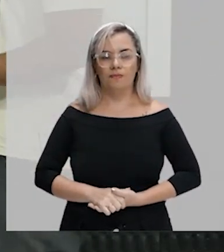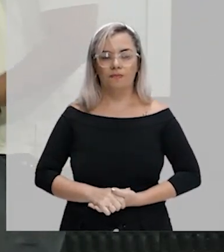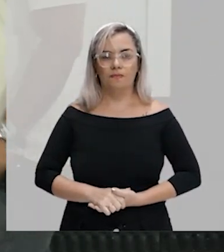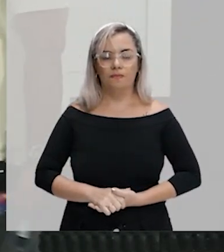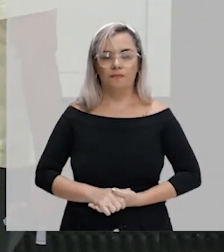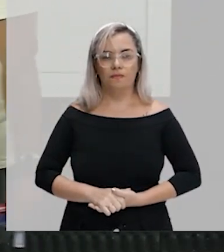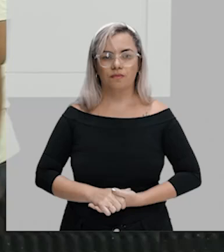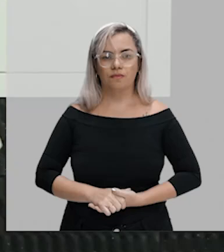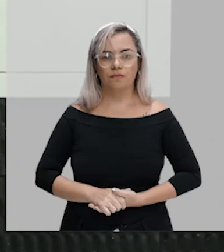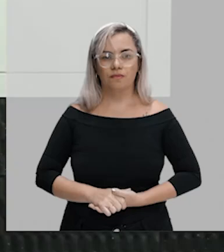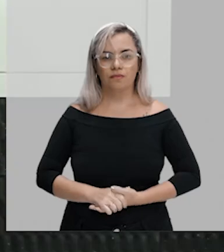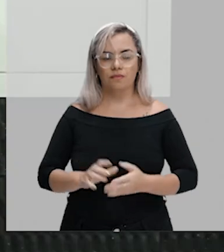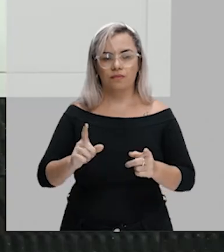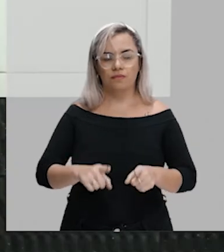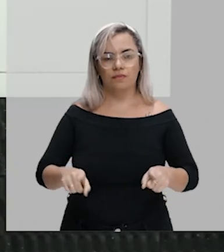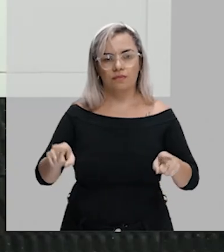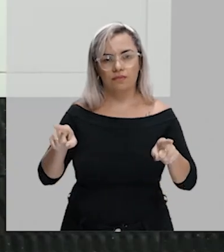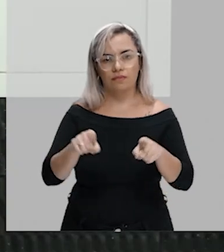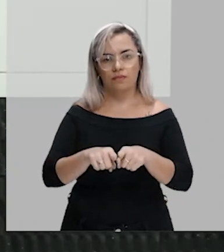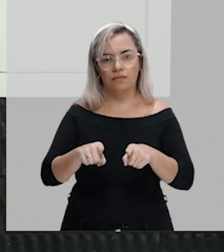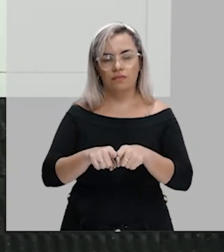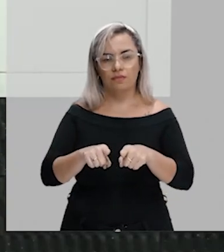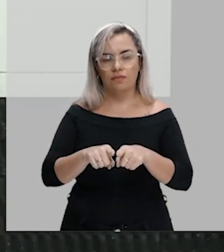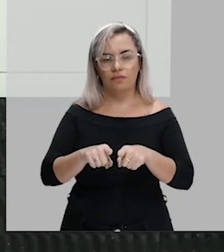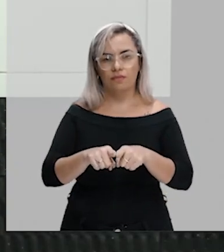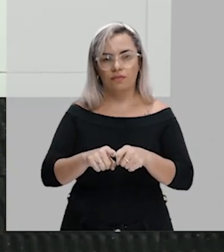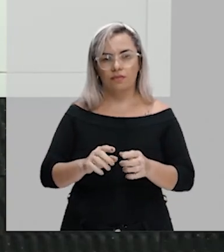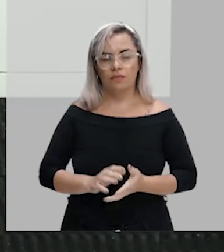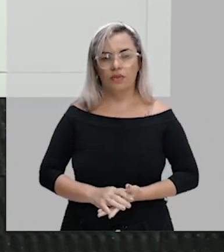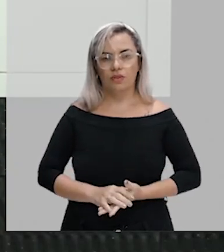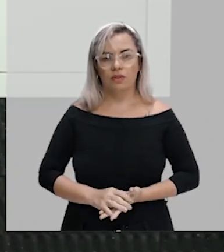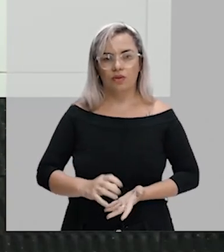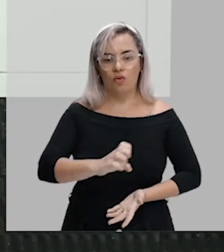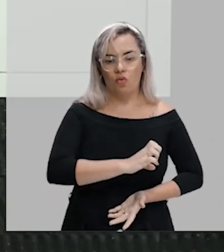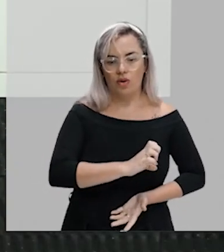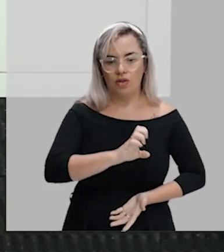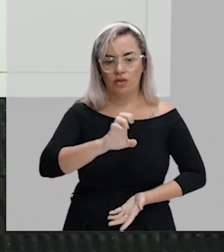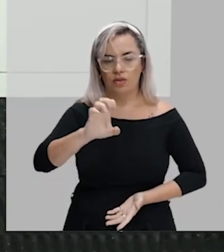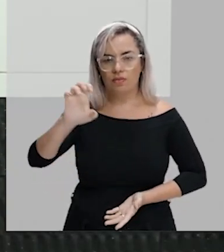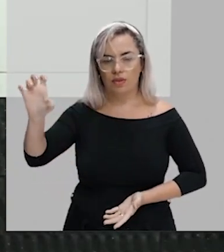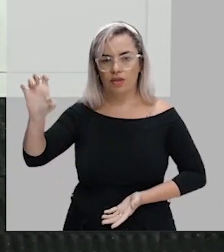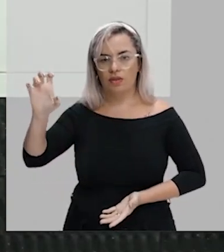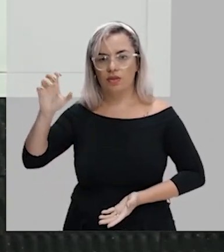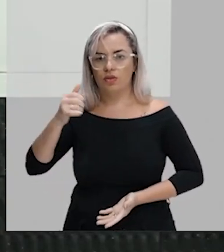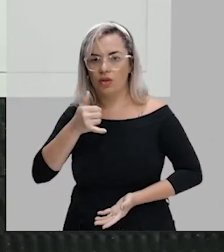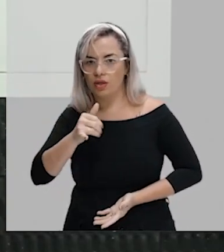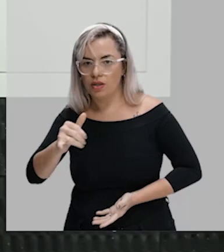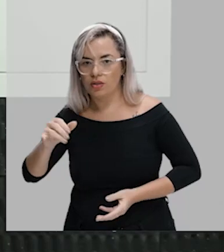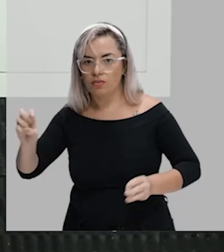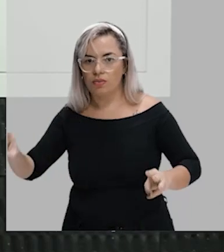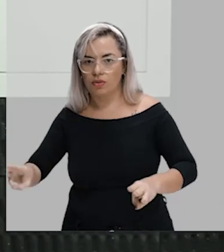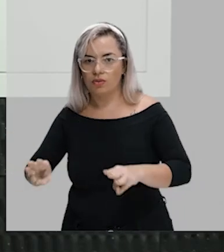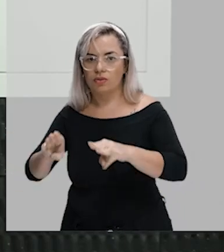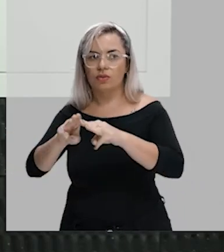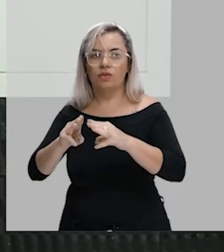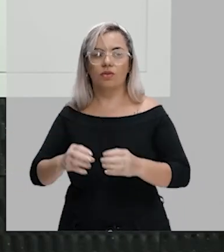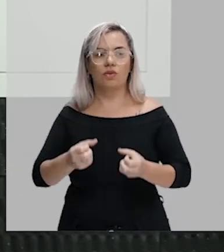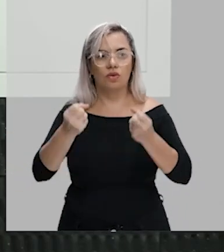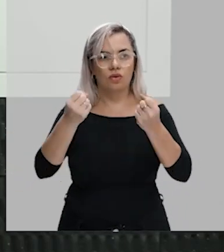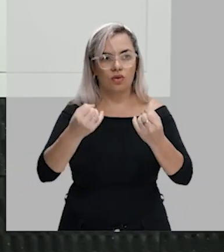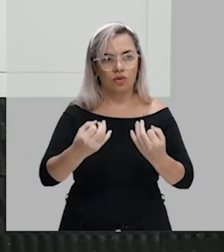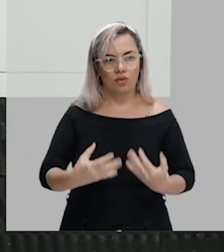e além disso, também nós temos o espectro eletromagnético. Tá bom? Então vamos falar aqui